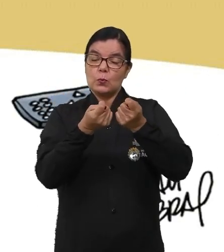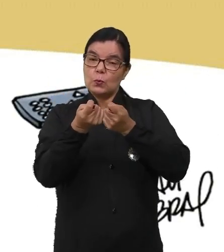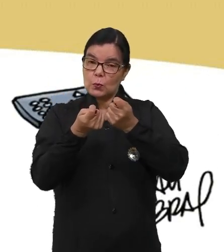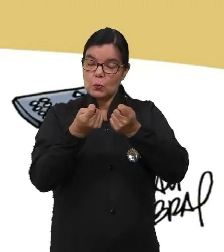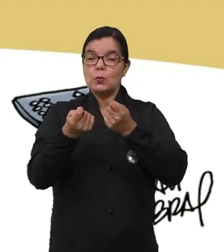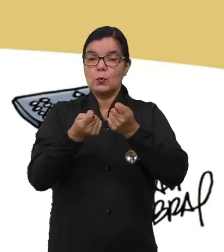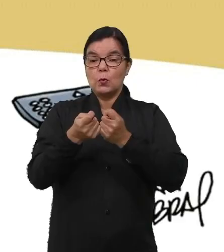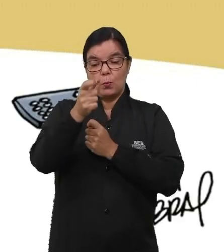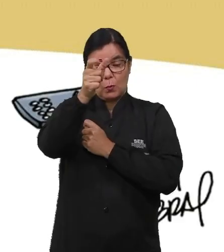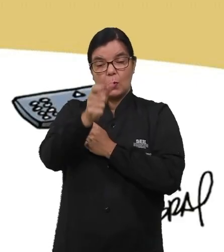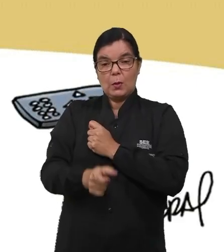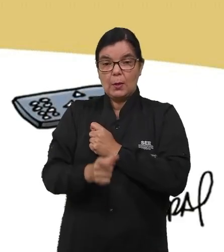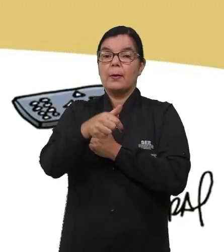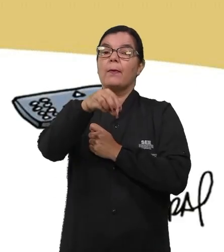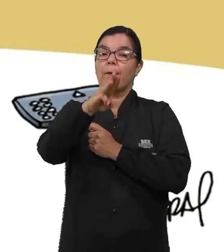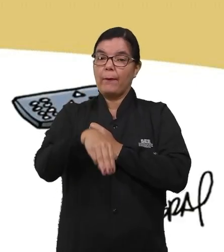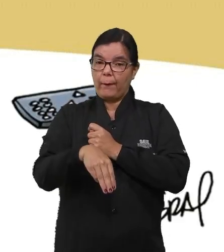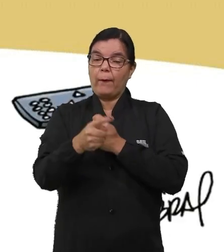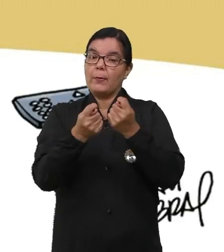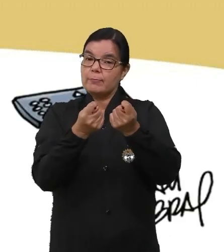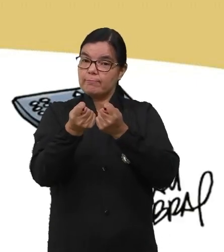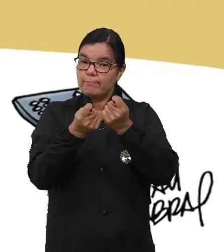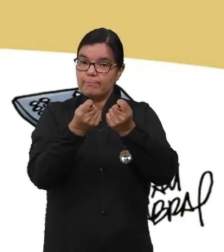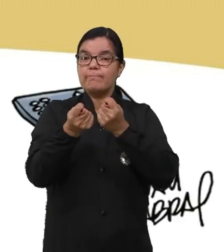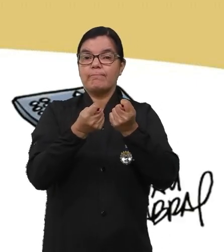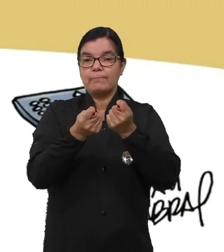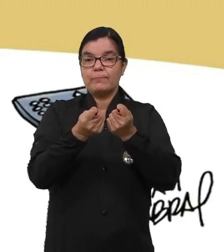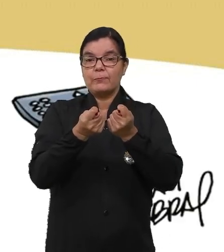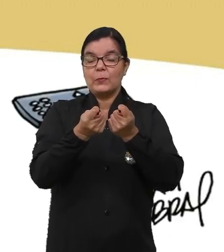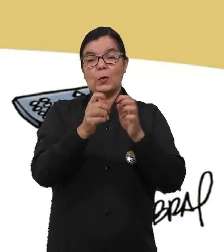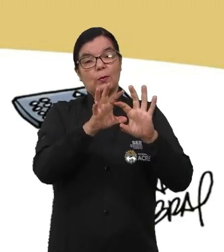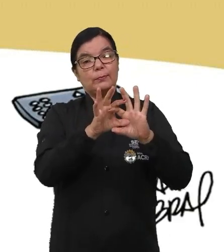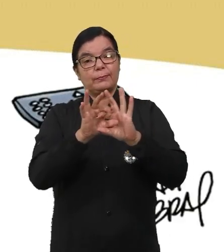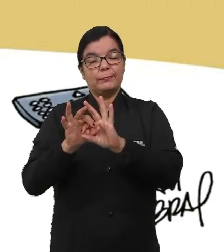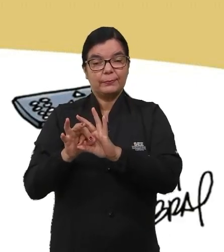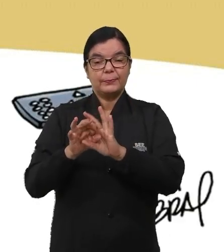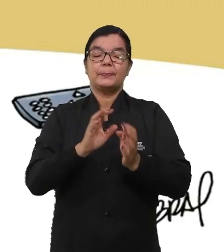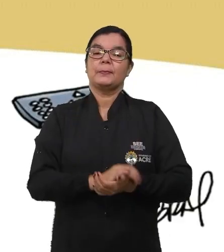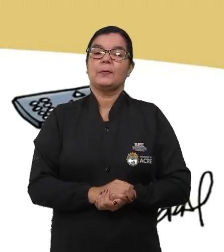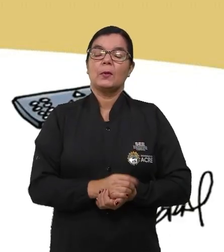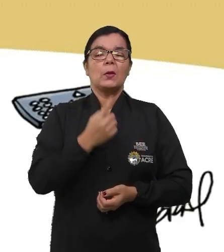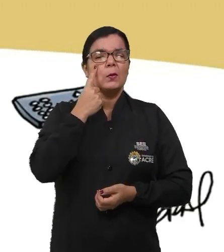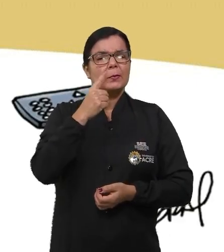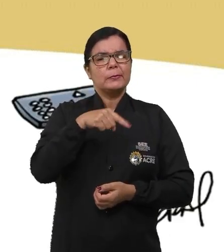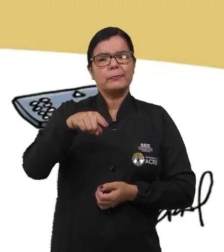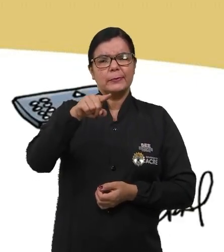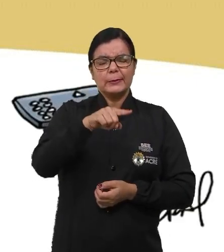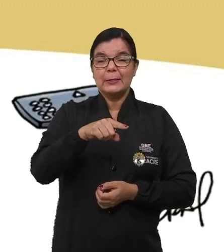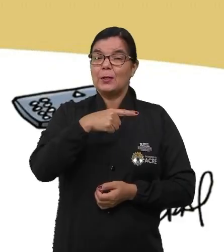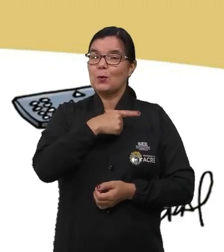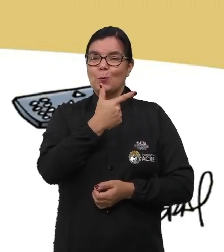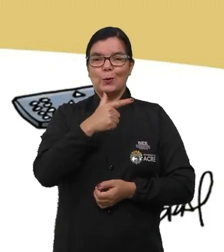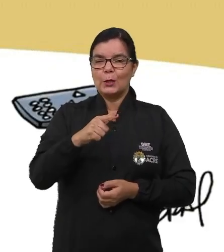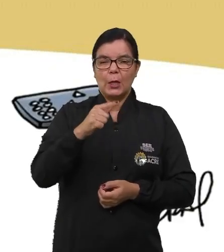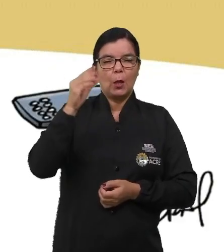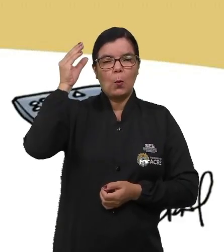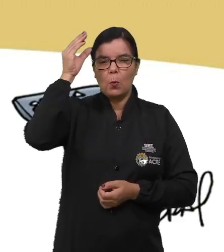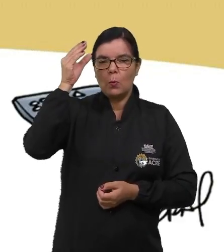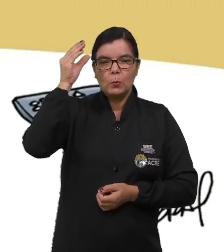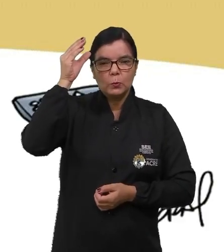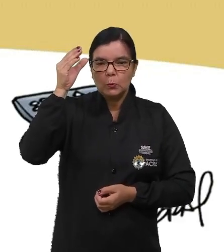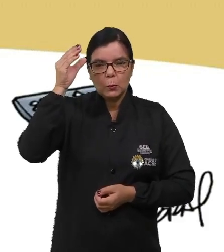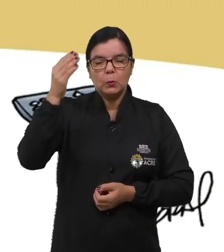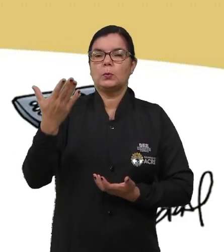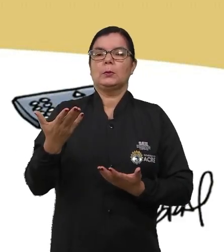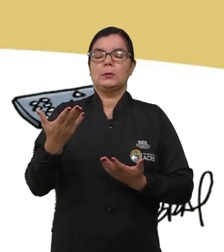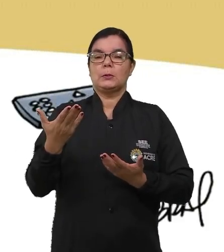esse indivíduo quem é que comanda nesse contexto. Então, quando você não tem o discernimento, quando você não